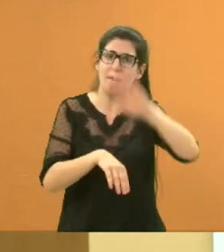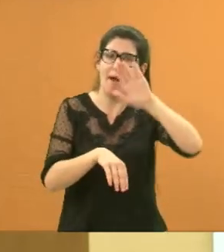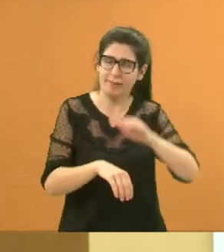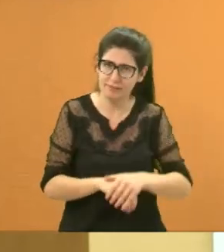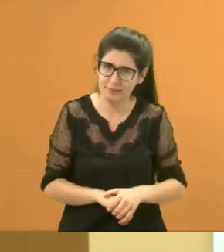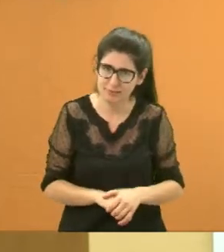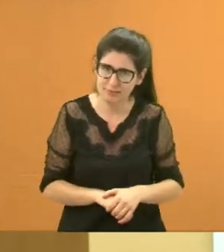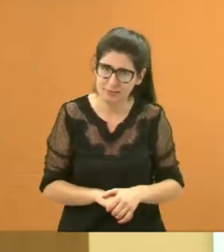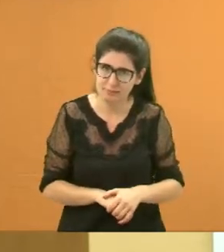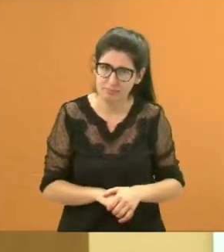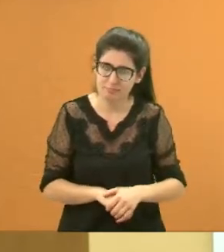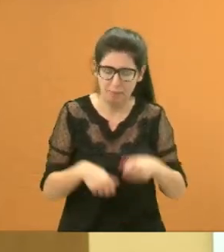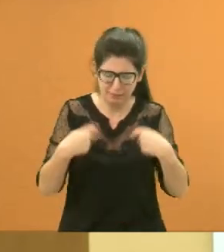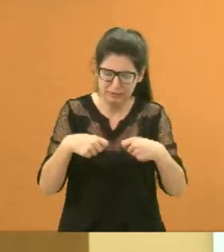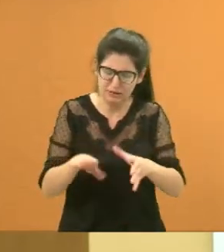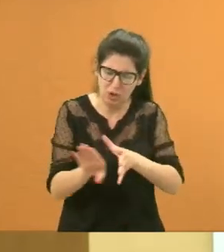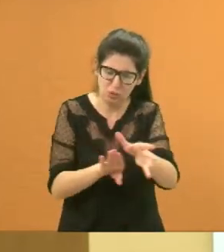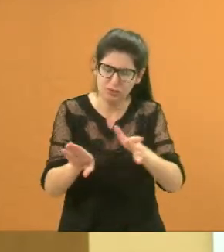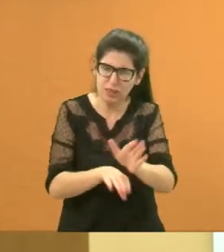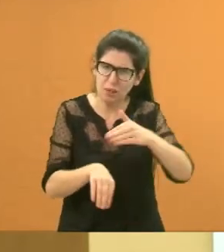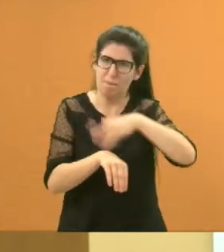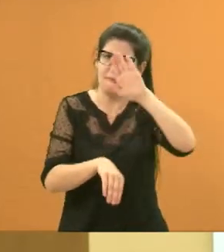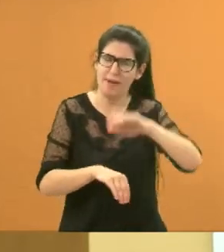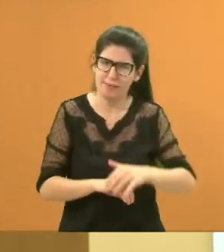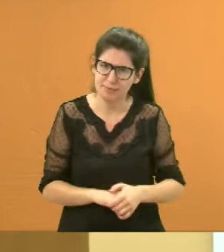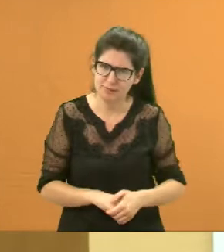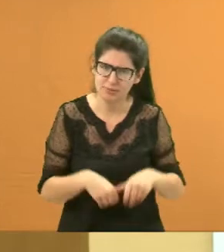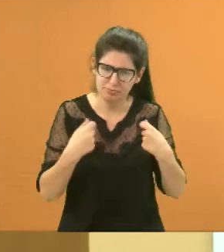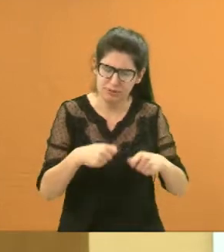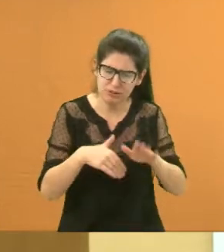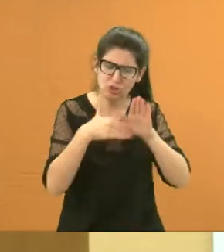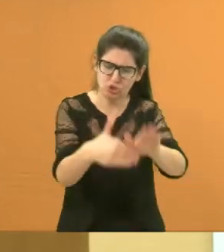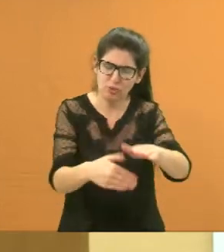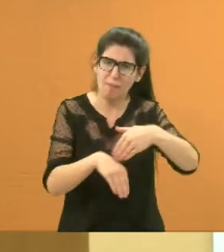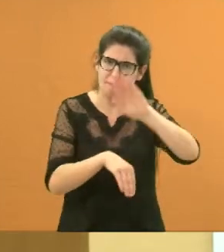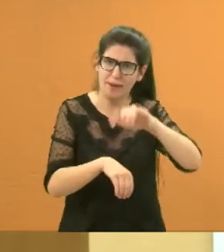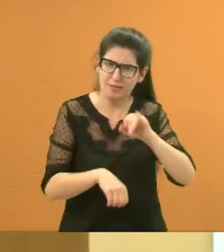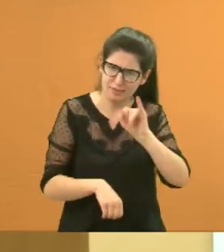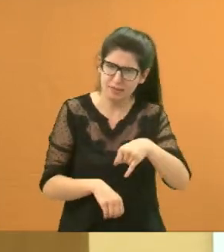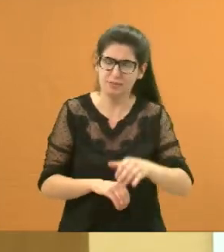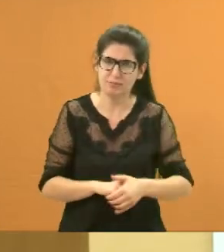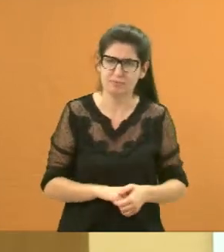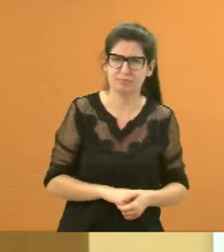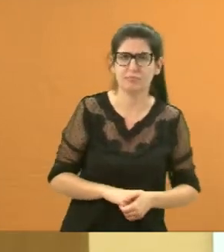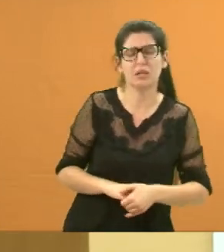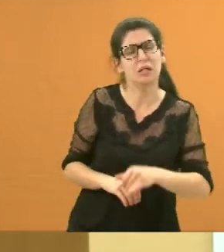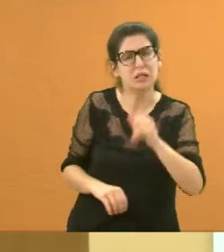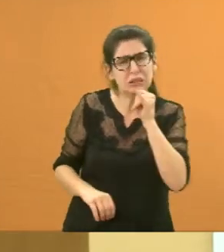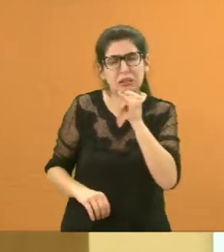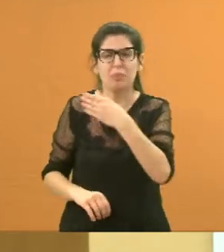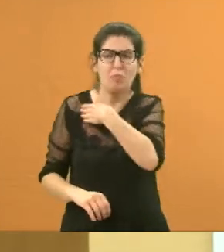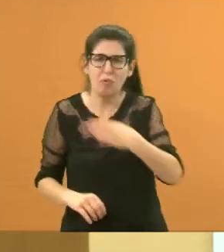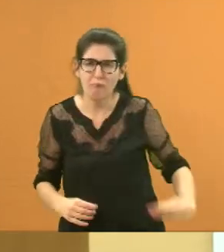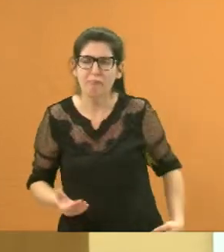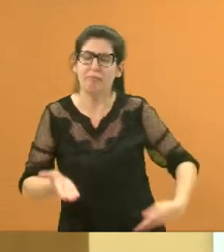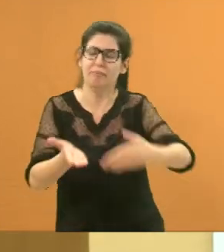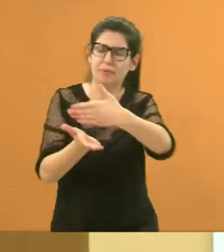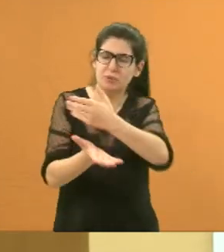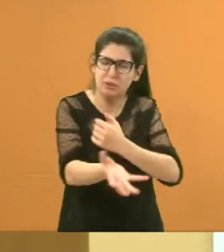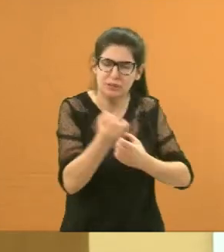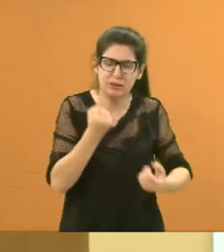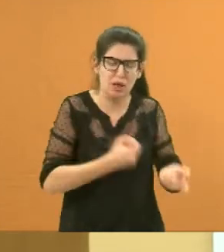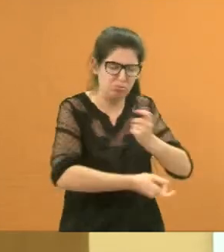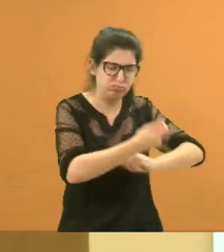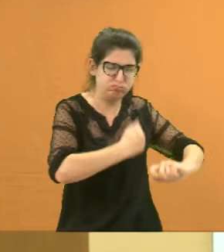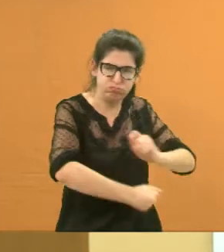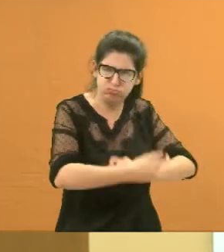é isso. Agora, o que não dá para você pegar os recursos do Estado e dividir de forma igual. Provavelmente, o custo de um